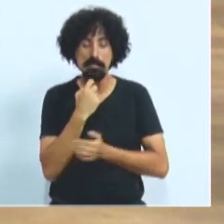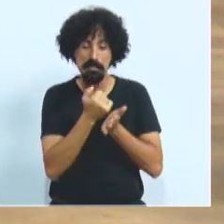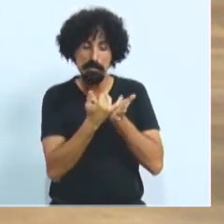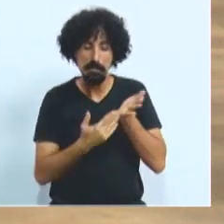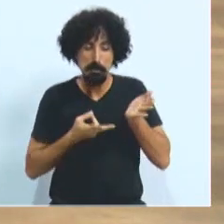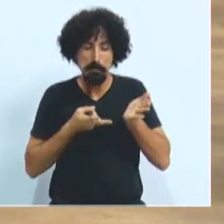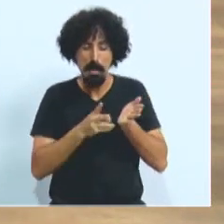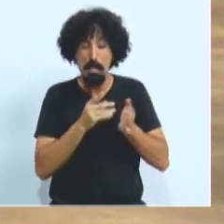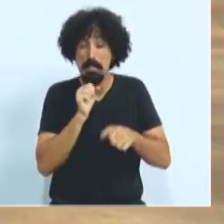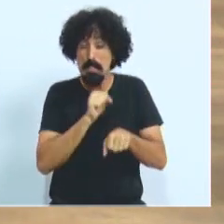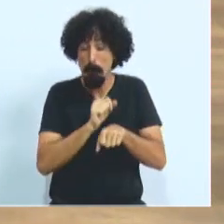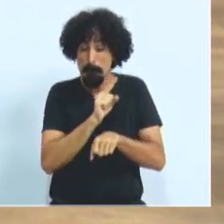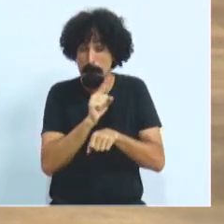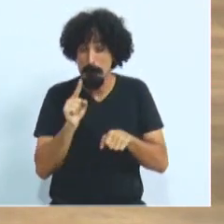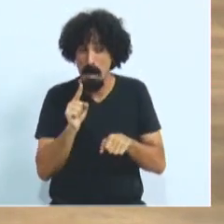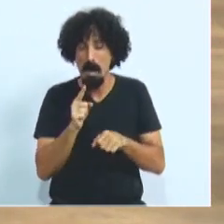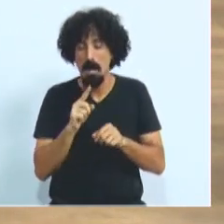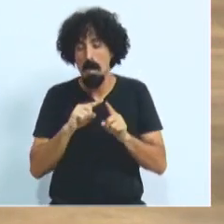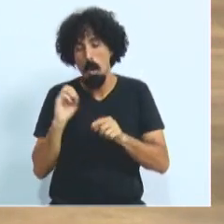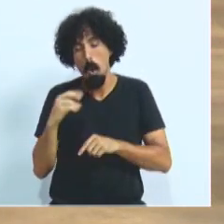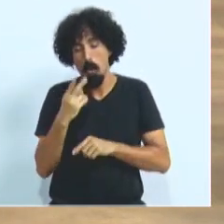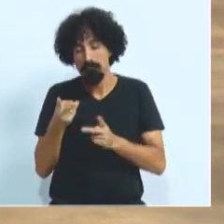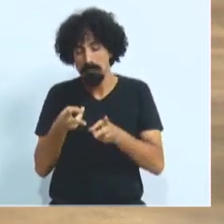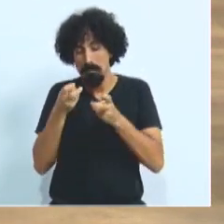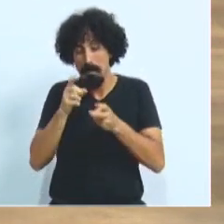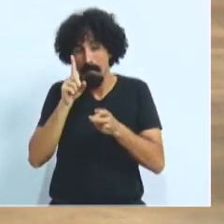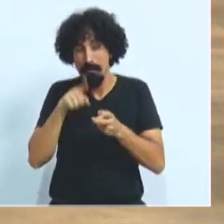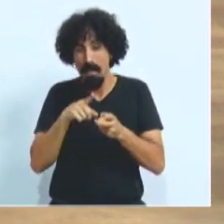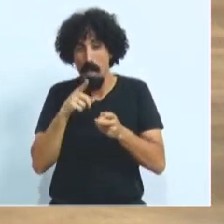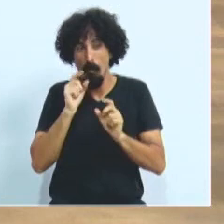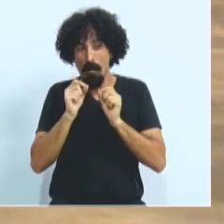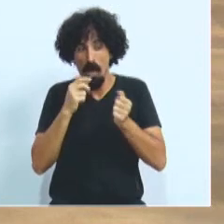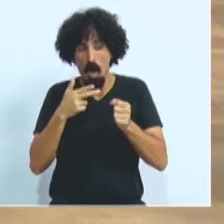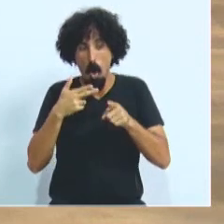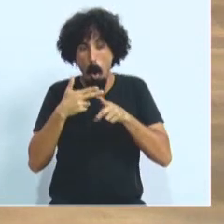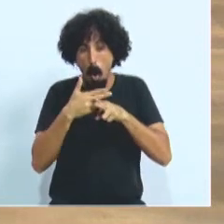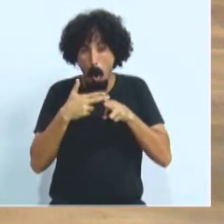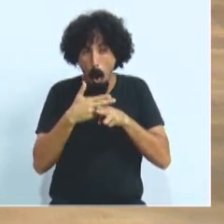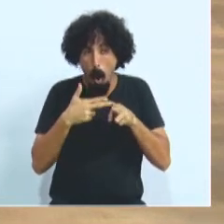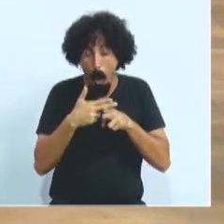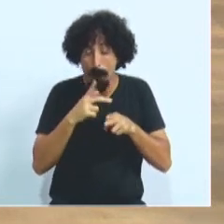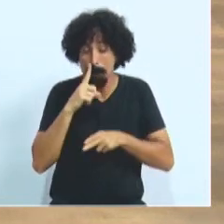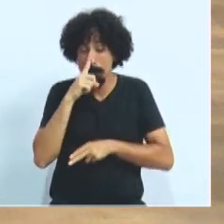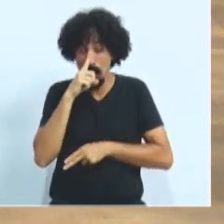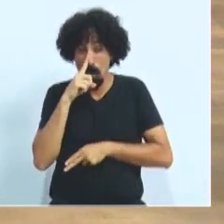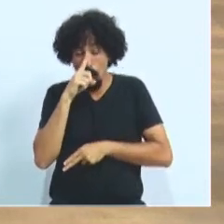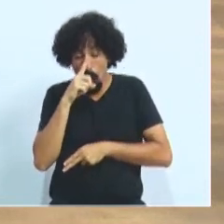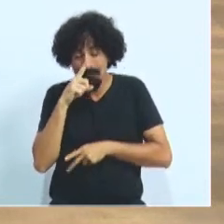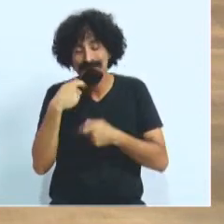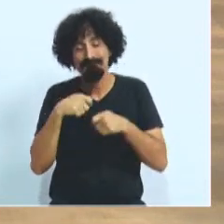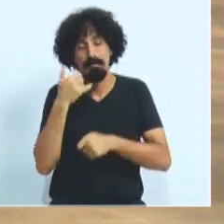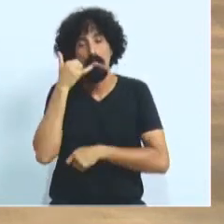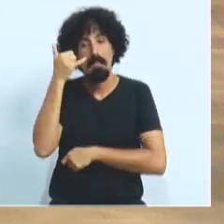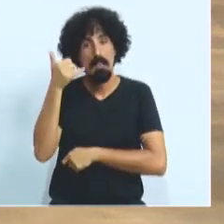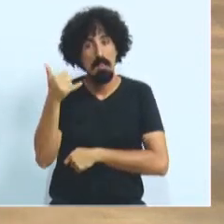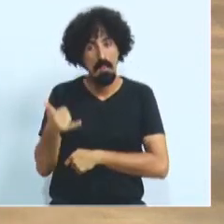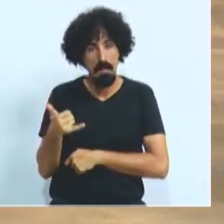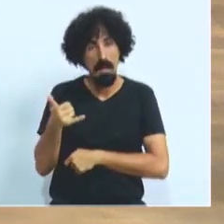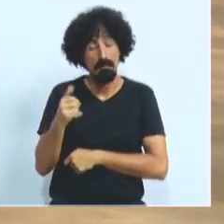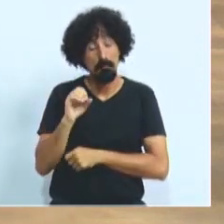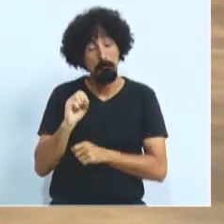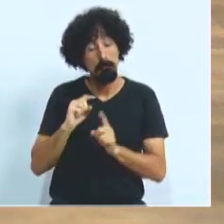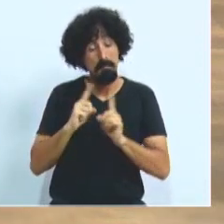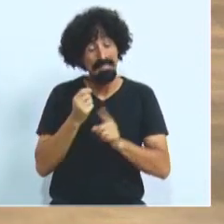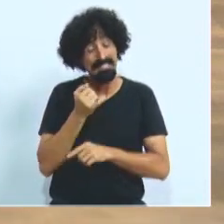você notar que for mais profundo, um corte mais grave, liga para o serviço de emergência, ou então, na dúvida, liga, né? Na